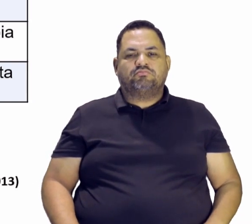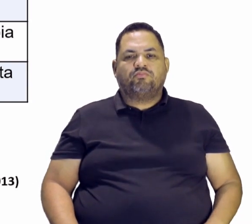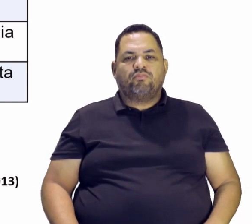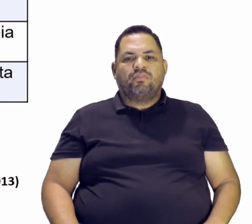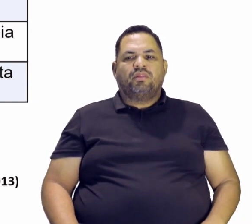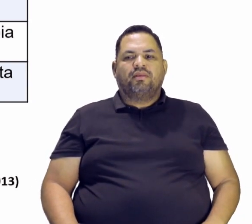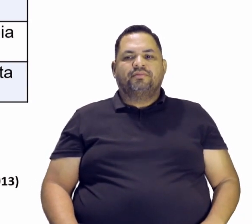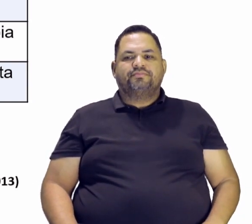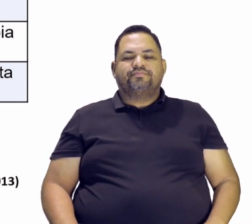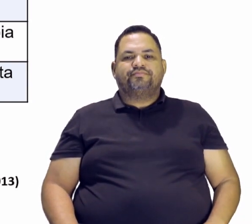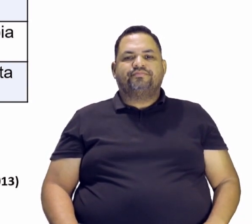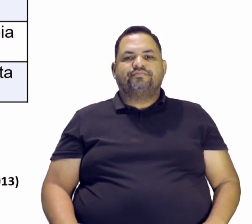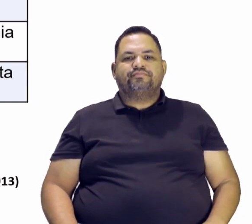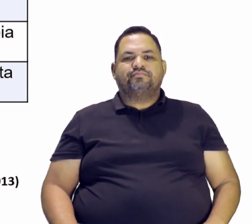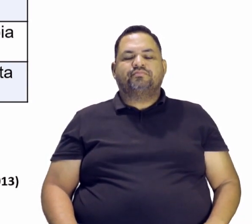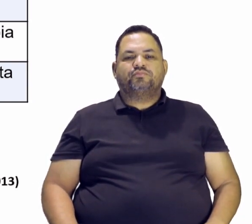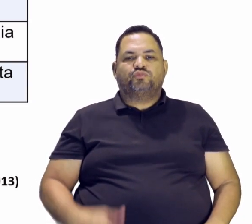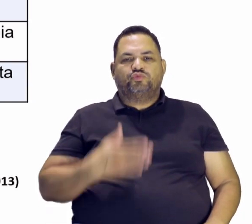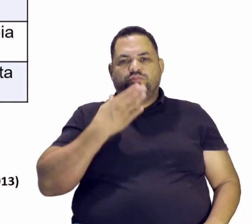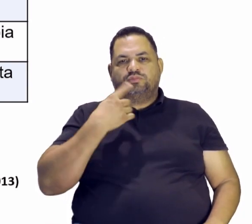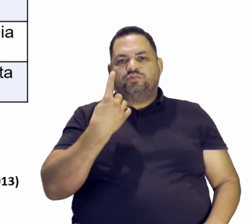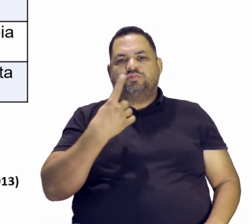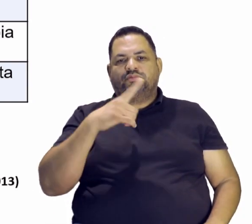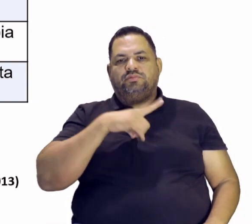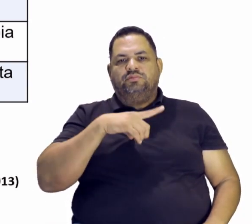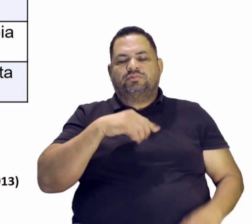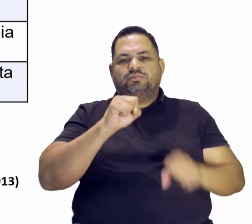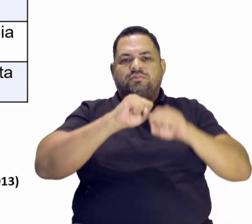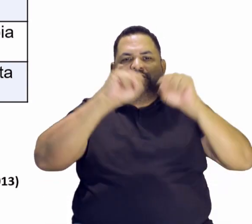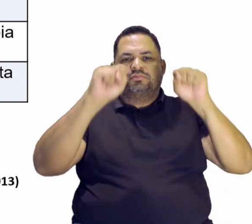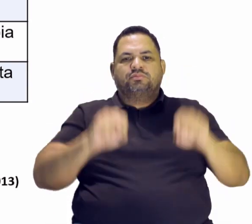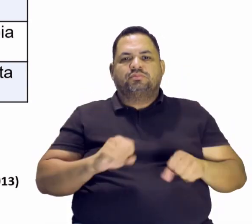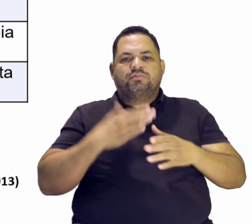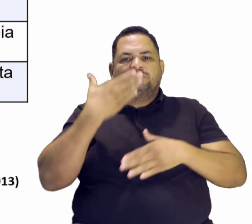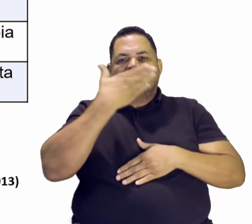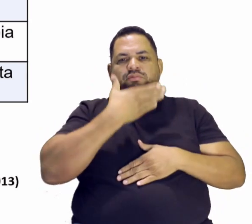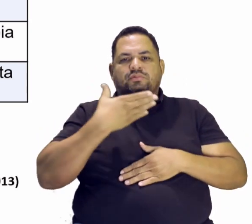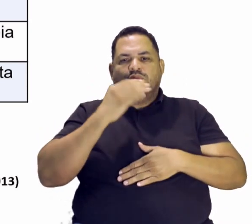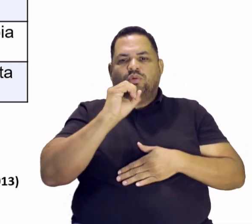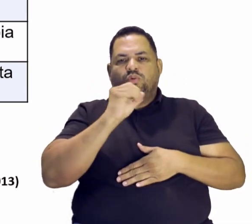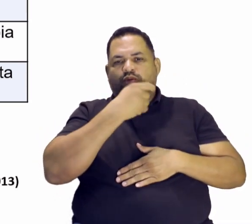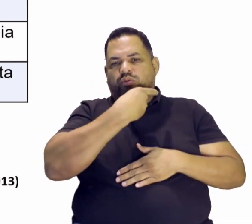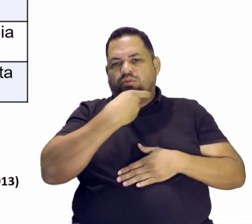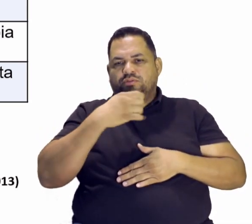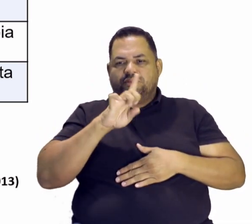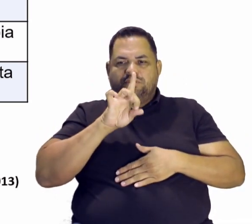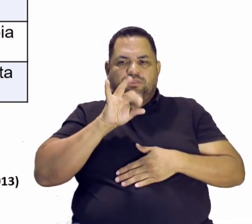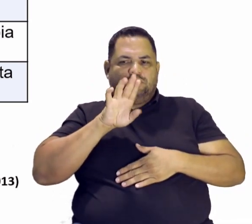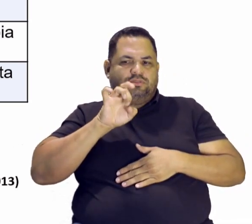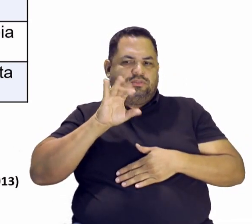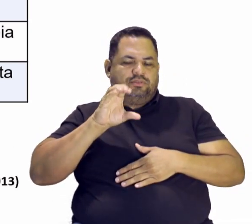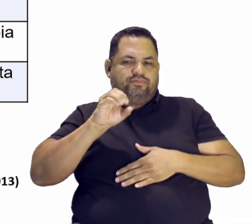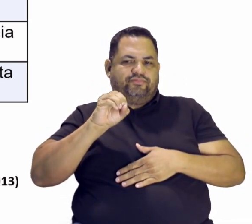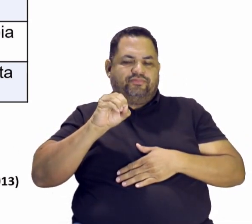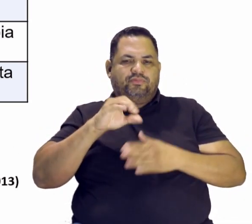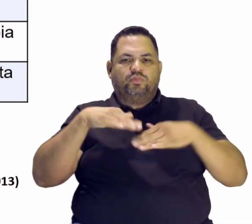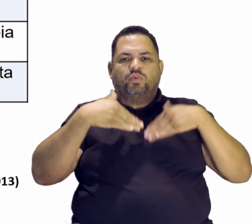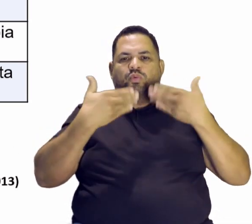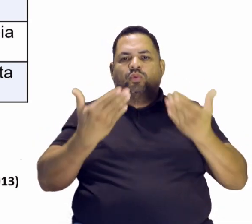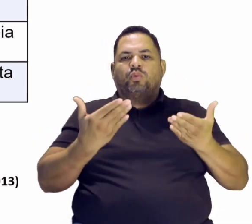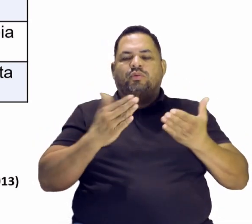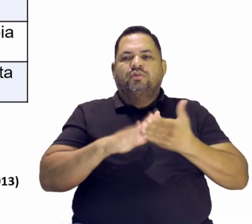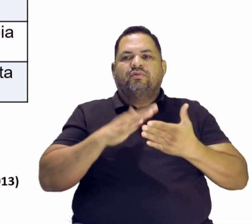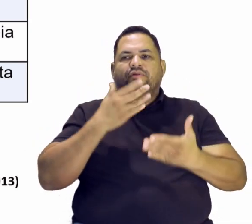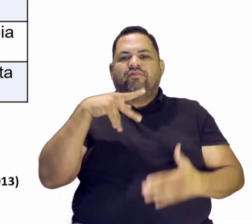primeiro momento, do tipo 1. Eu tenho um sistema glicolítico e oxidativo, tá? Então, quando a gente falou na outra aula